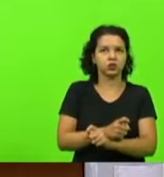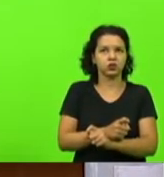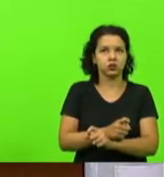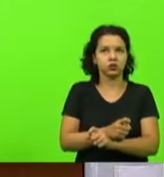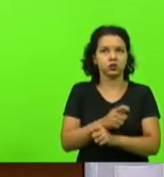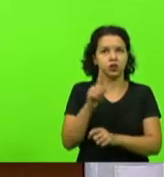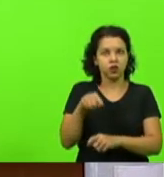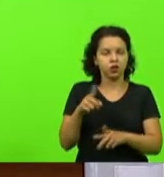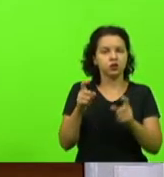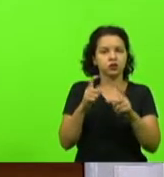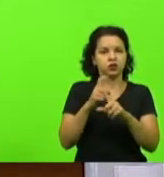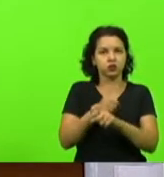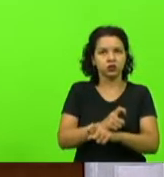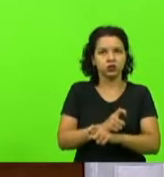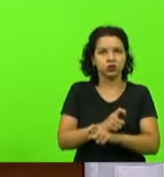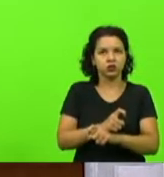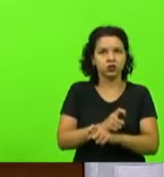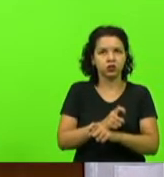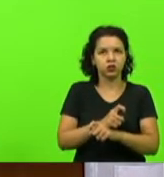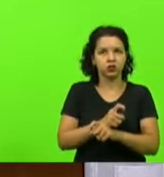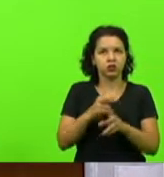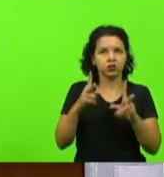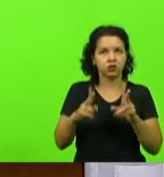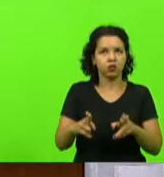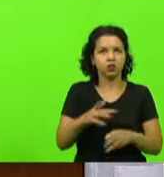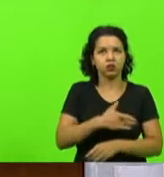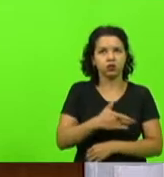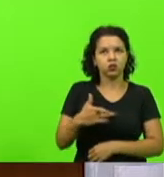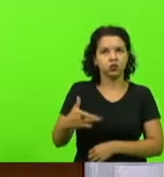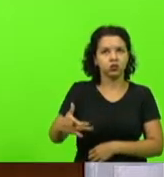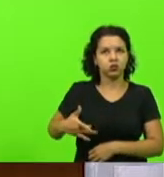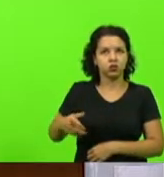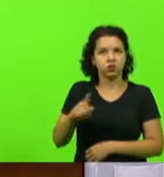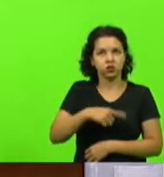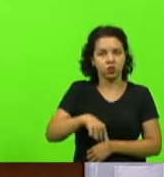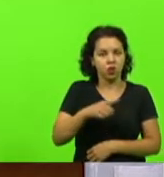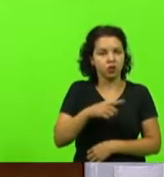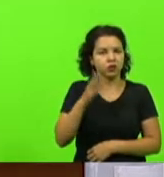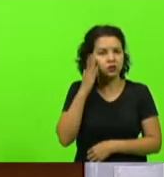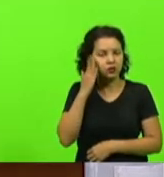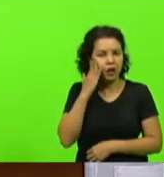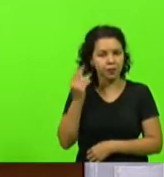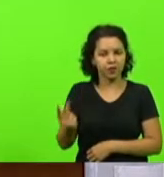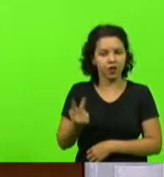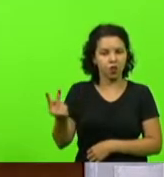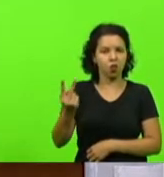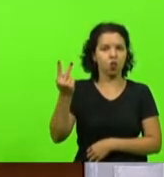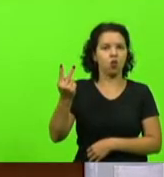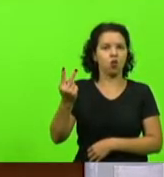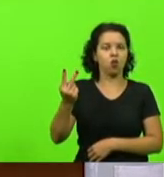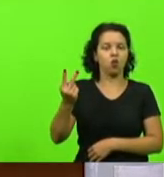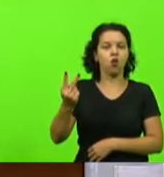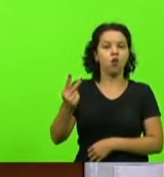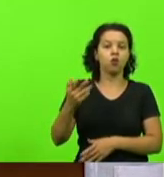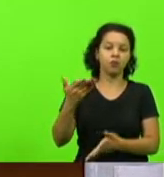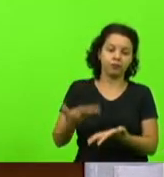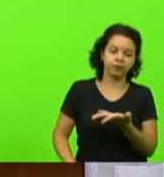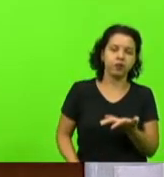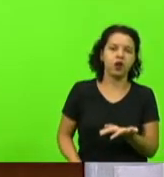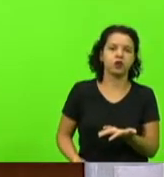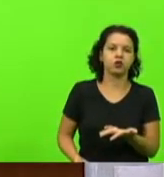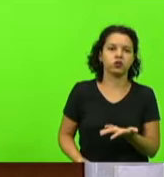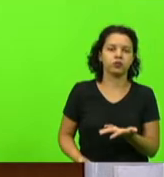difícil, que é igual à saúde, a gente só sabe o valor que tem quando perde, deputada Ada. E eu te cumprimento pela missão